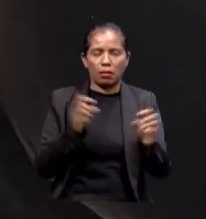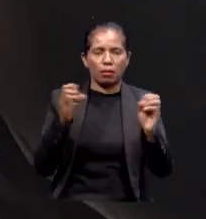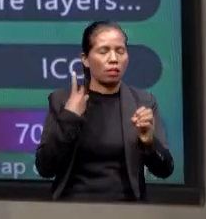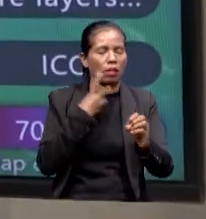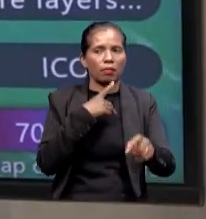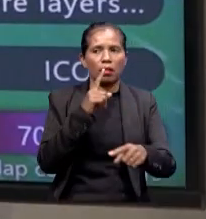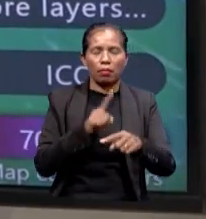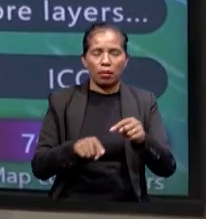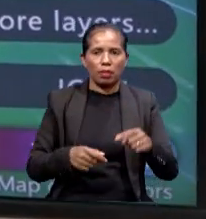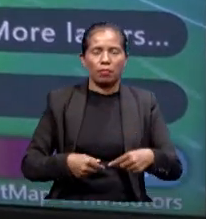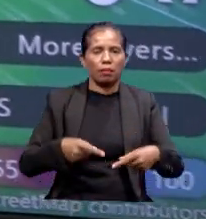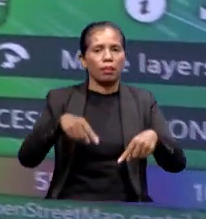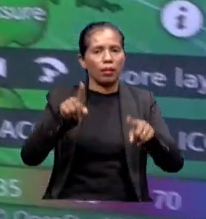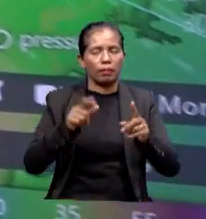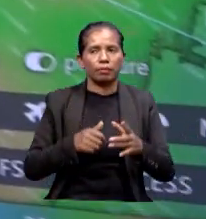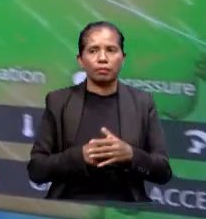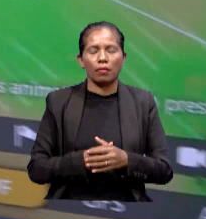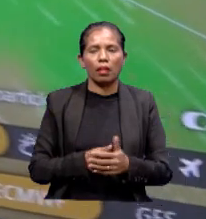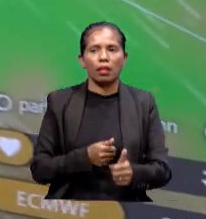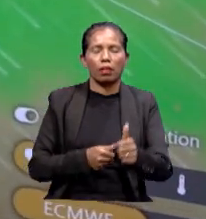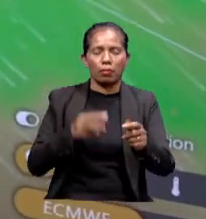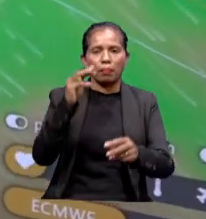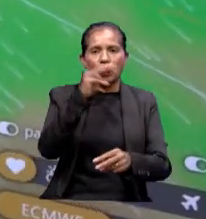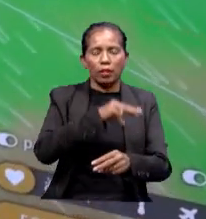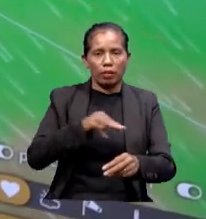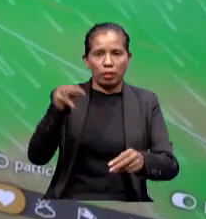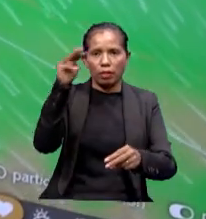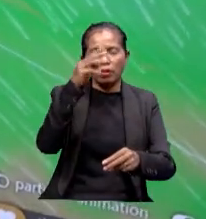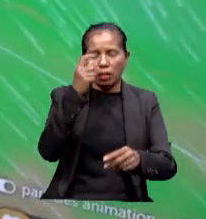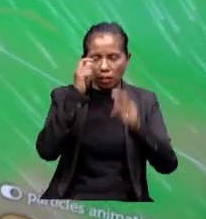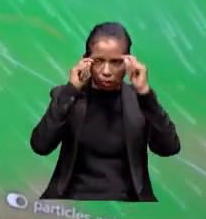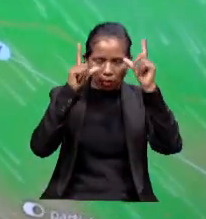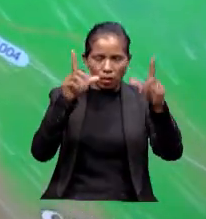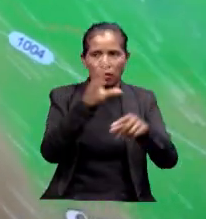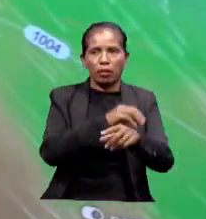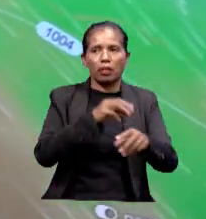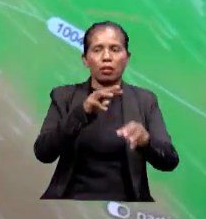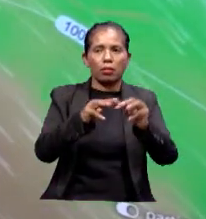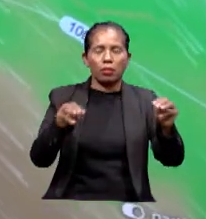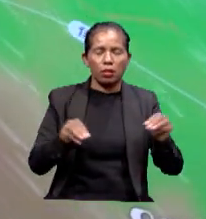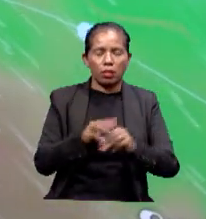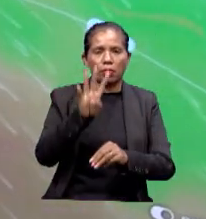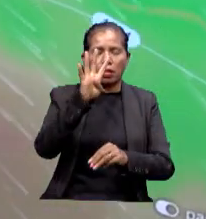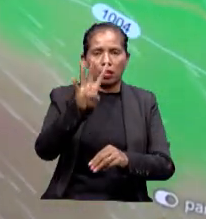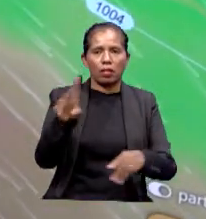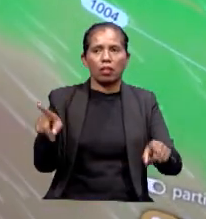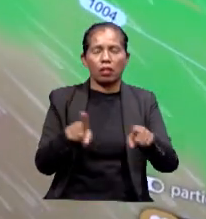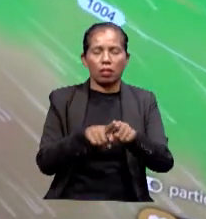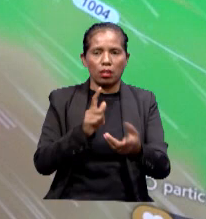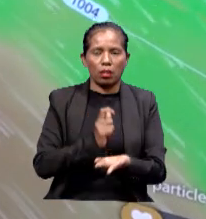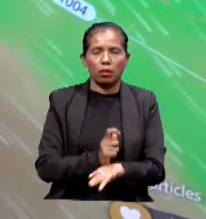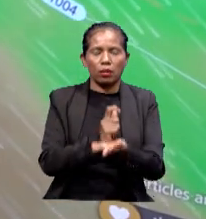lebar pescador. Tuir meteorologia Timor Leste dadaune animbot liu akontesi munisipiu Hat Hanesang